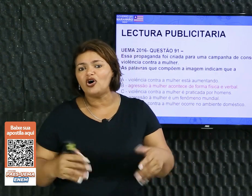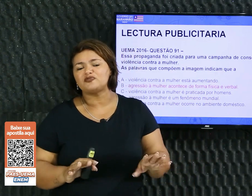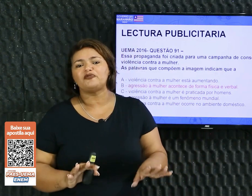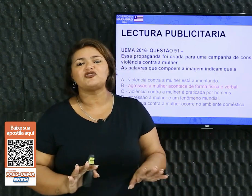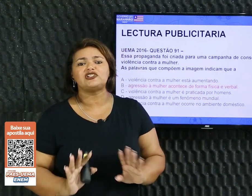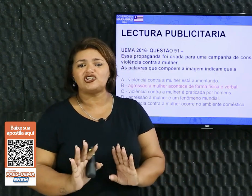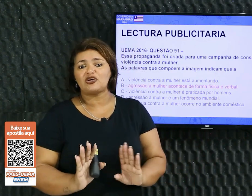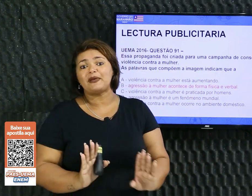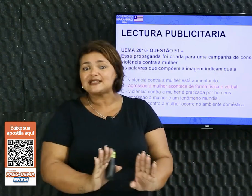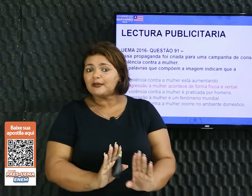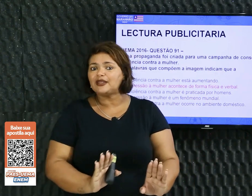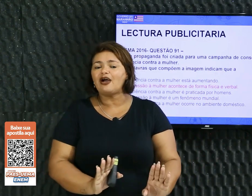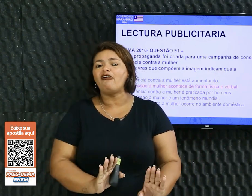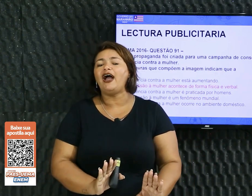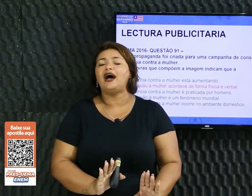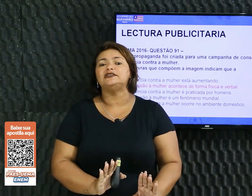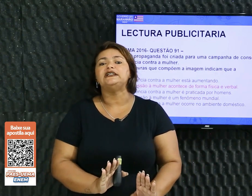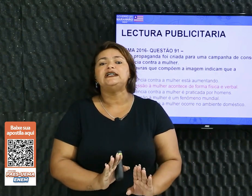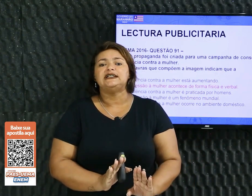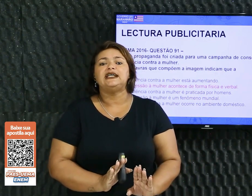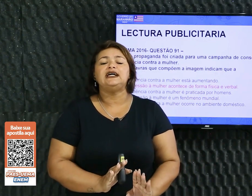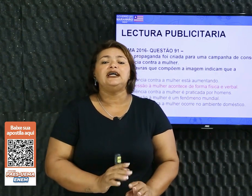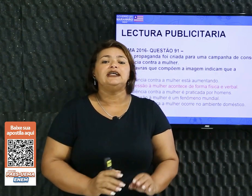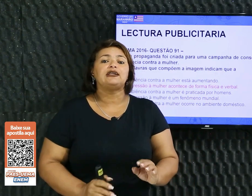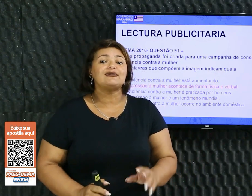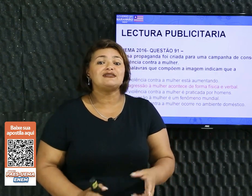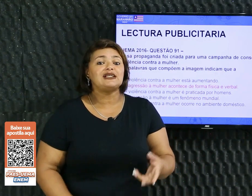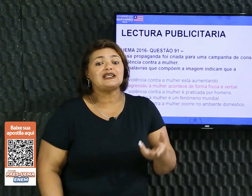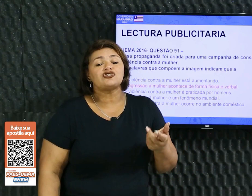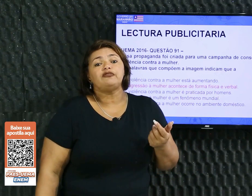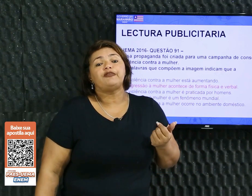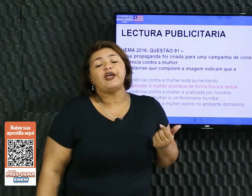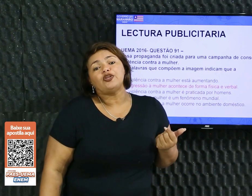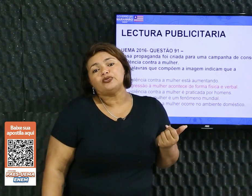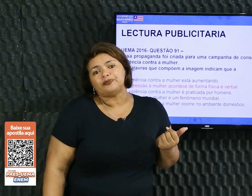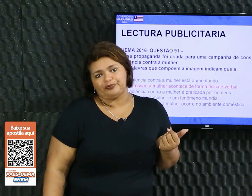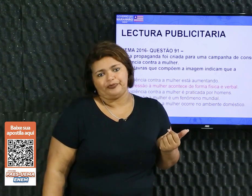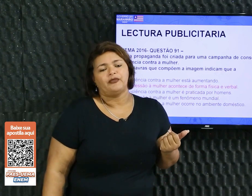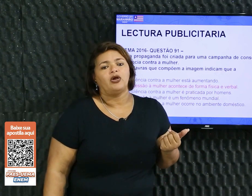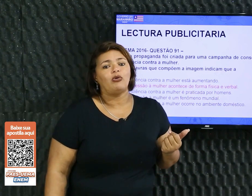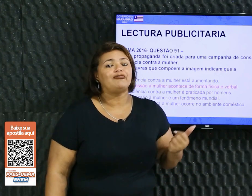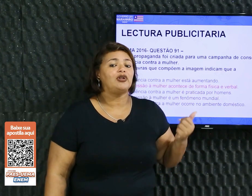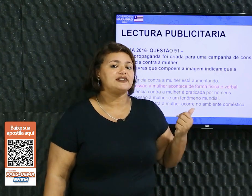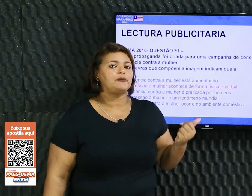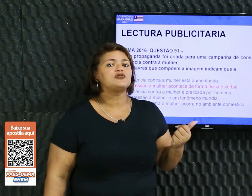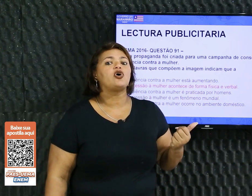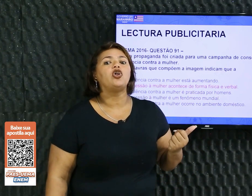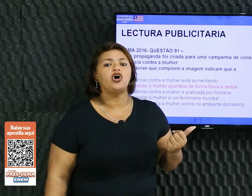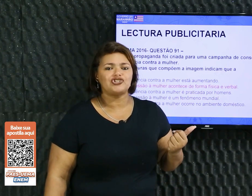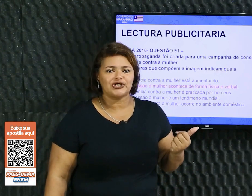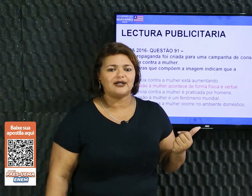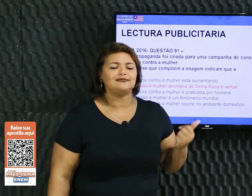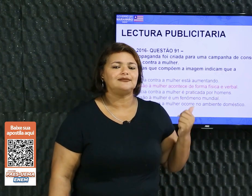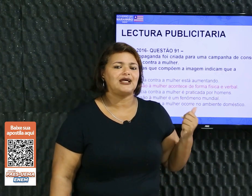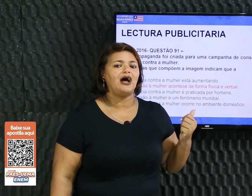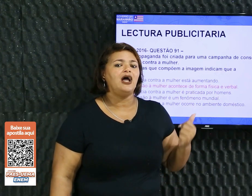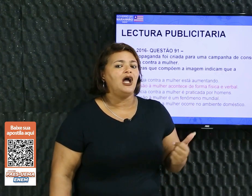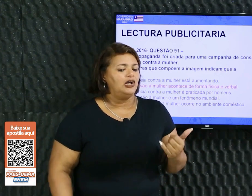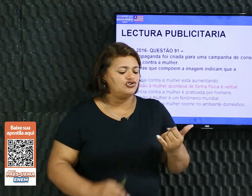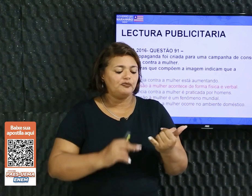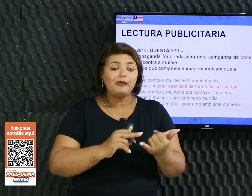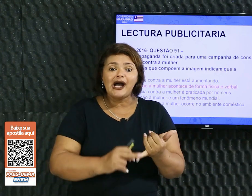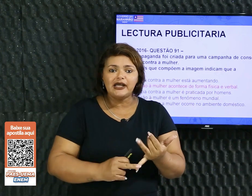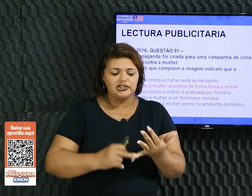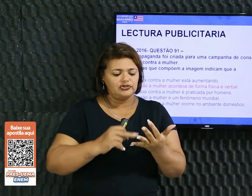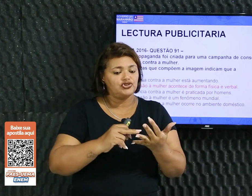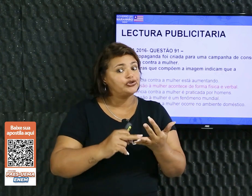mudam, nós, professores, a gente já percebe que tem algo errado, né? Então, às vezes ela está sofrendo com a violência psicológica, tá?